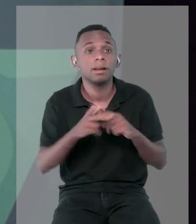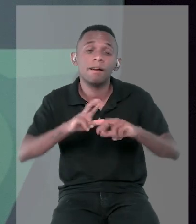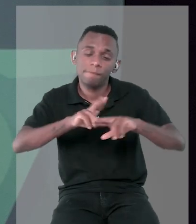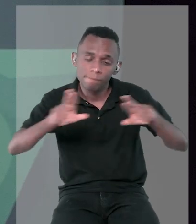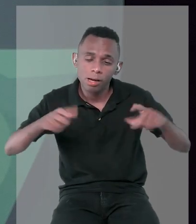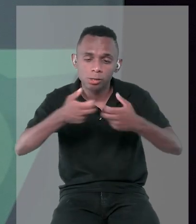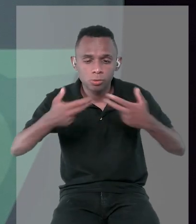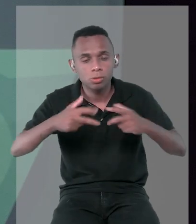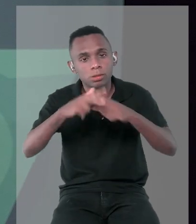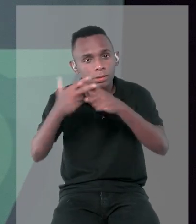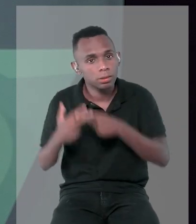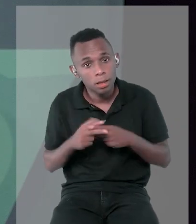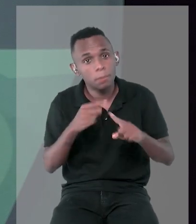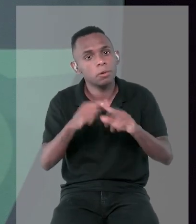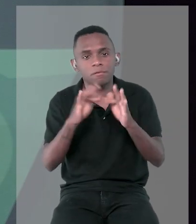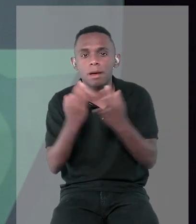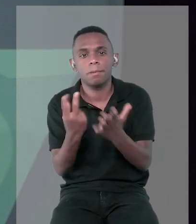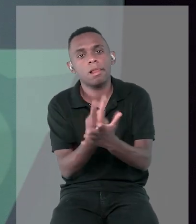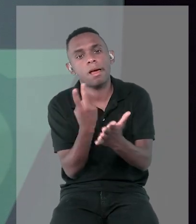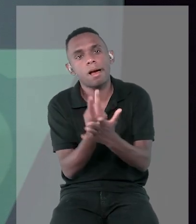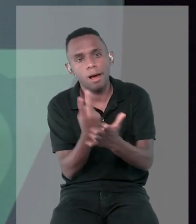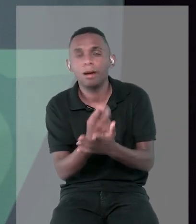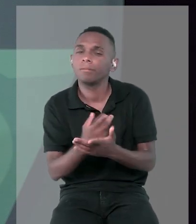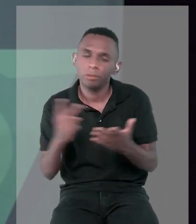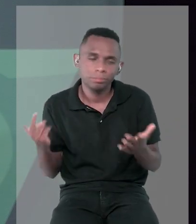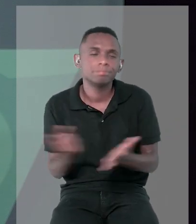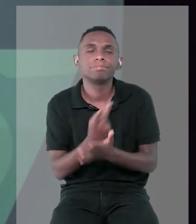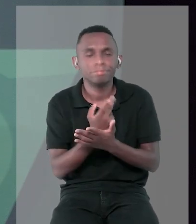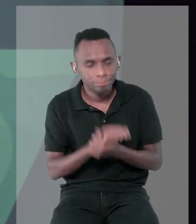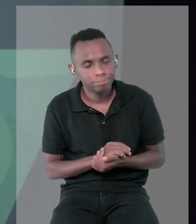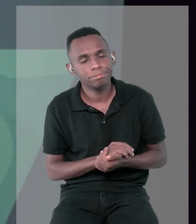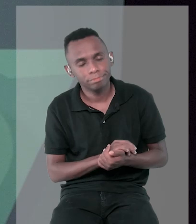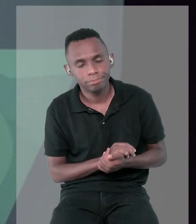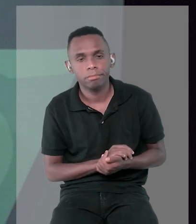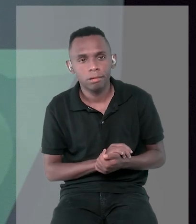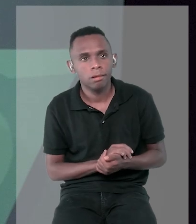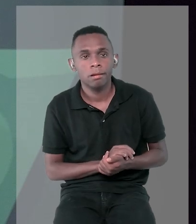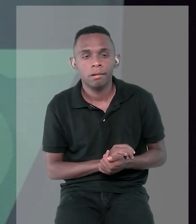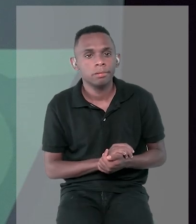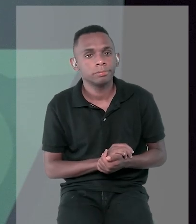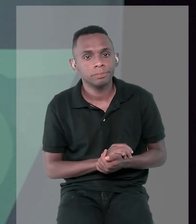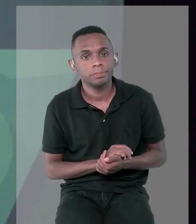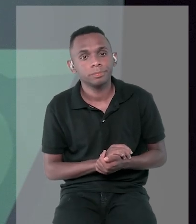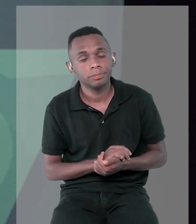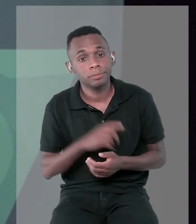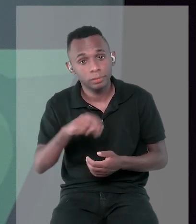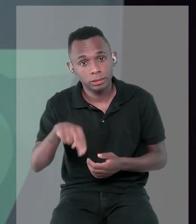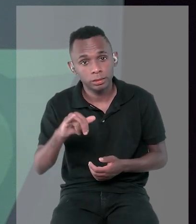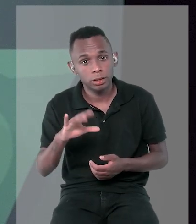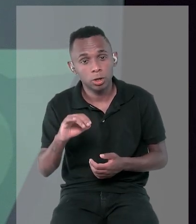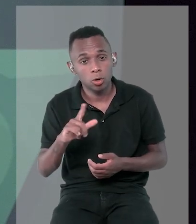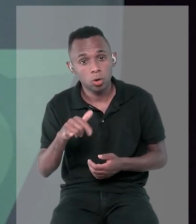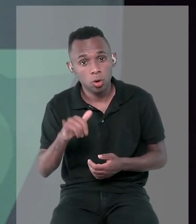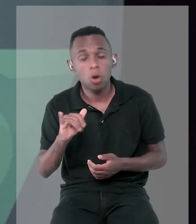várias coisas que eu tive que mudar porque os parentes erravam, sabe? Tem isso também. É uma coisa incrível. A